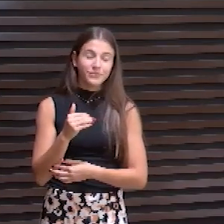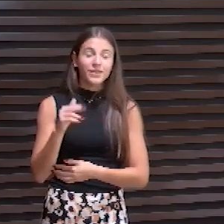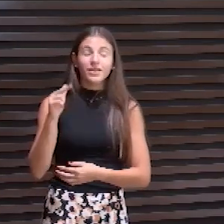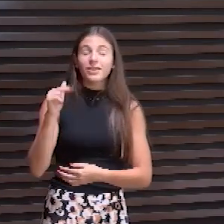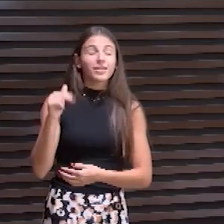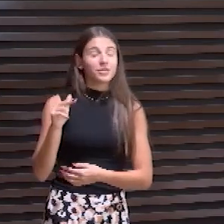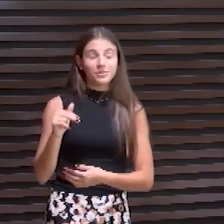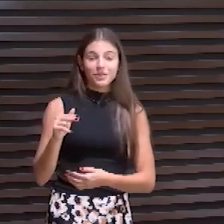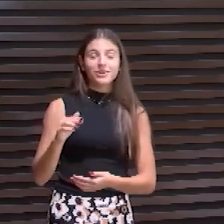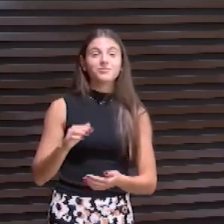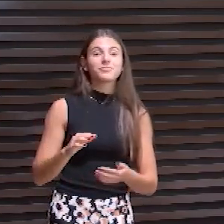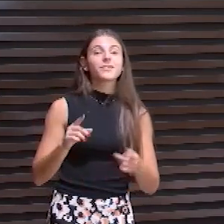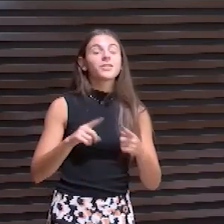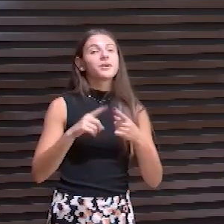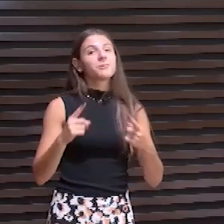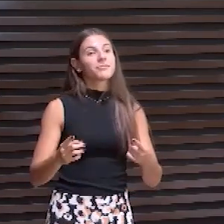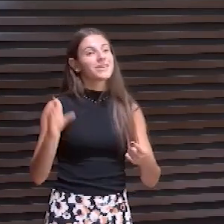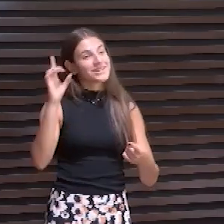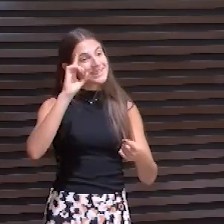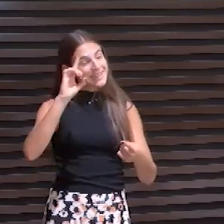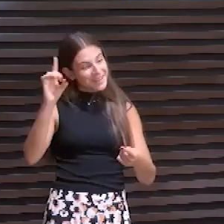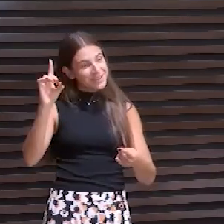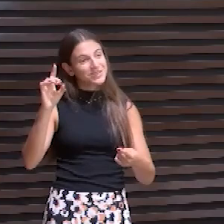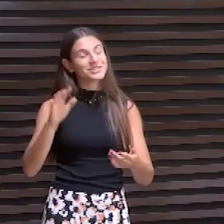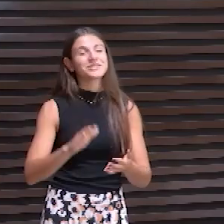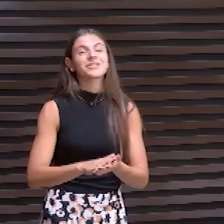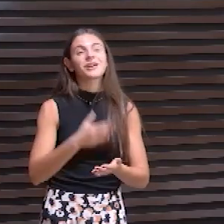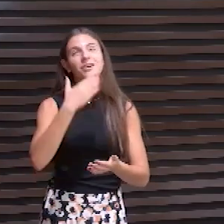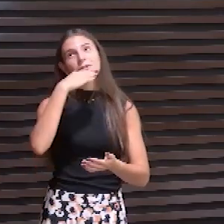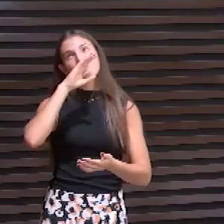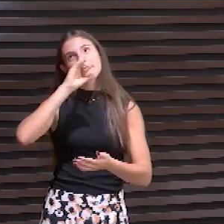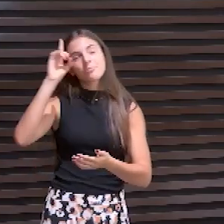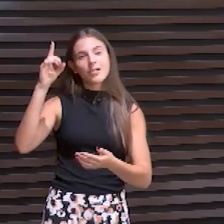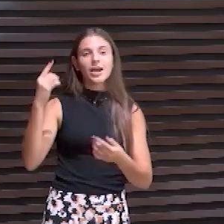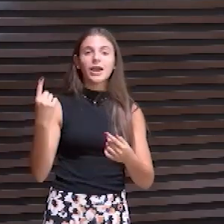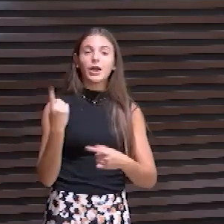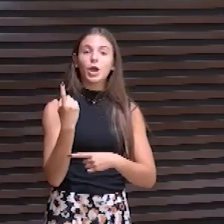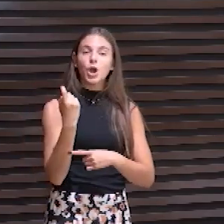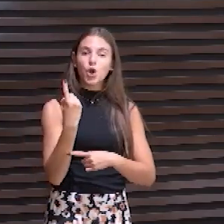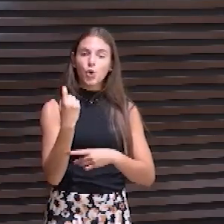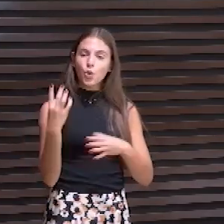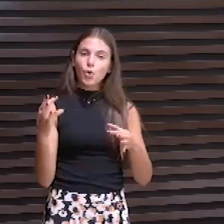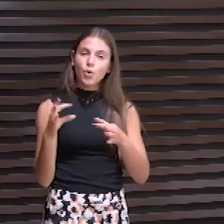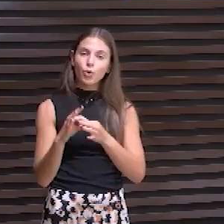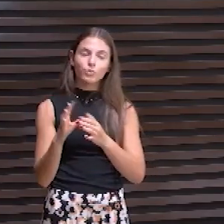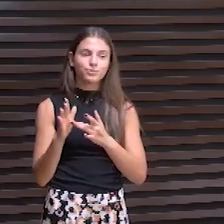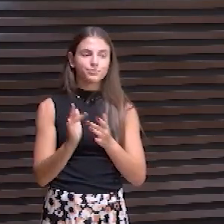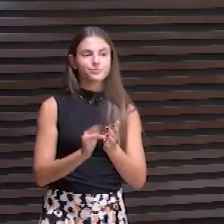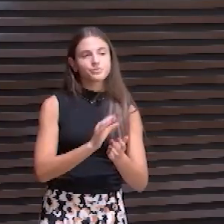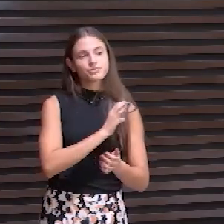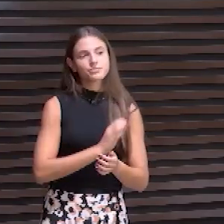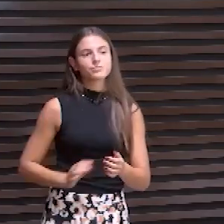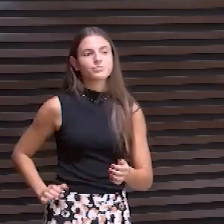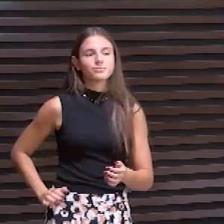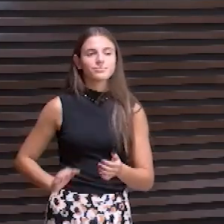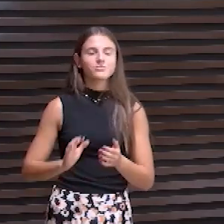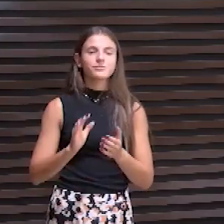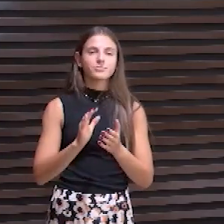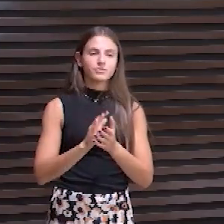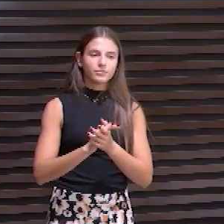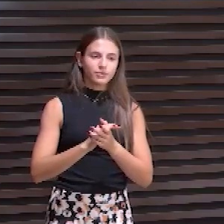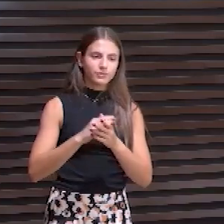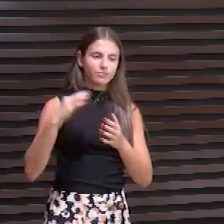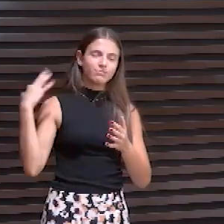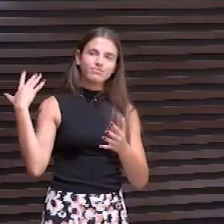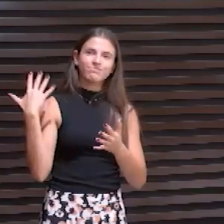grande. Agora Deus, o Pai, aquele que é um com Jesus Cristo, desde a eternidade, nos tempos eternos,